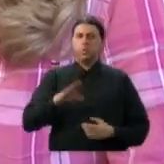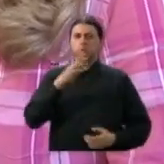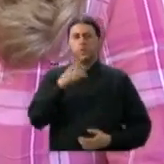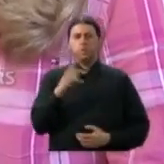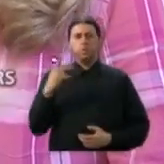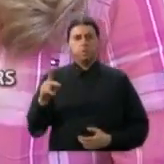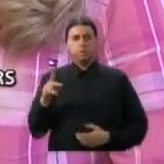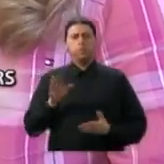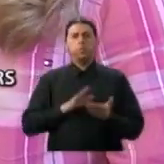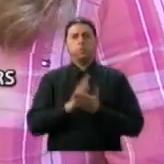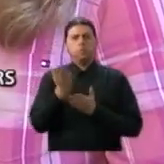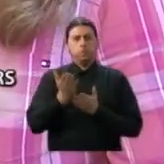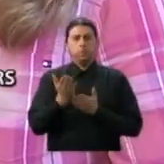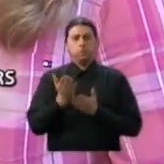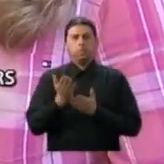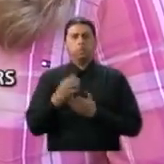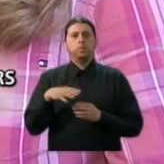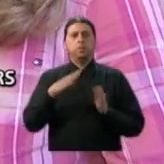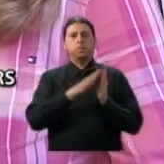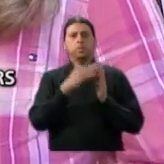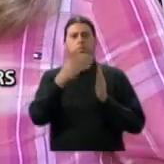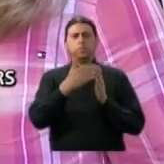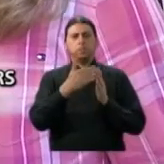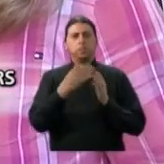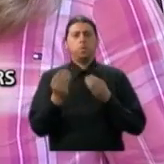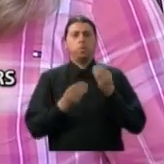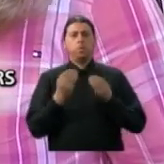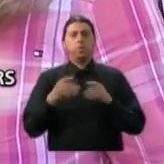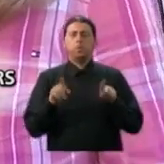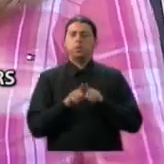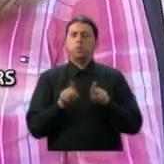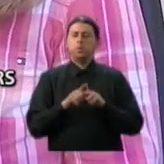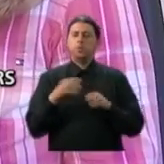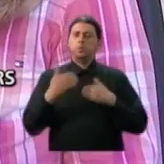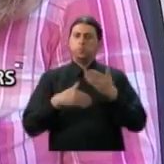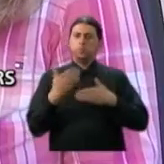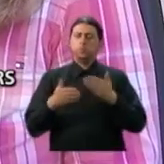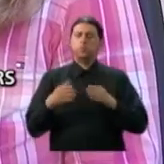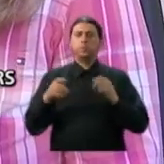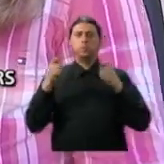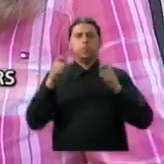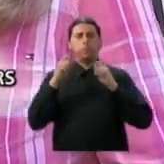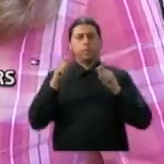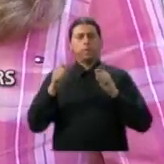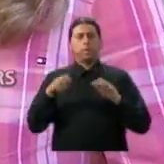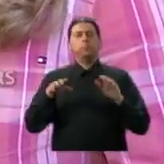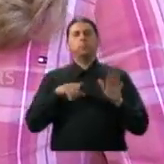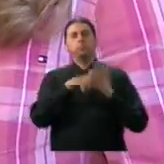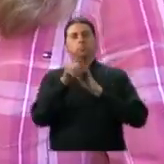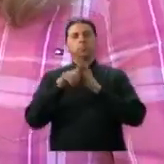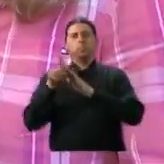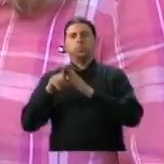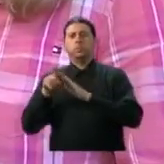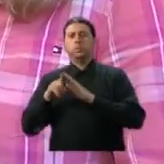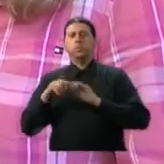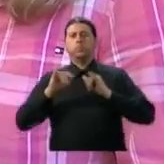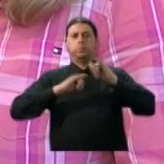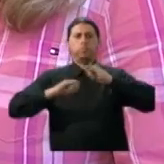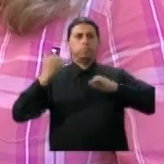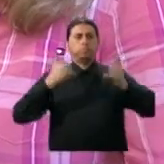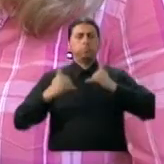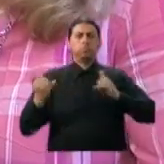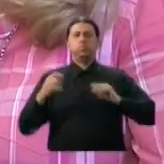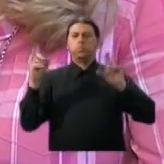para ela ser introduzida, tá? Tanto no calendário como no processo de campanha, é avaliado uma série de critérios,